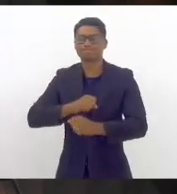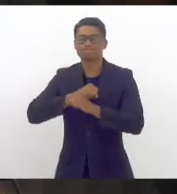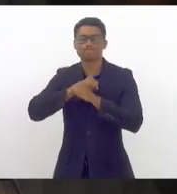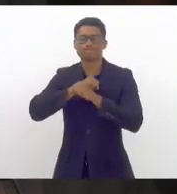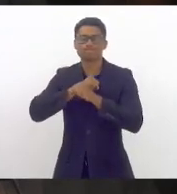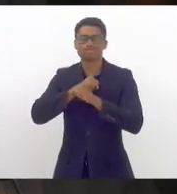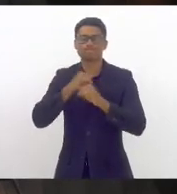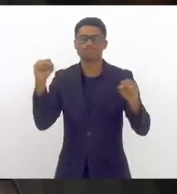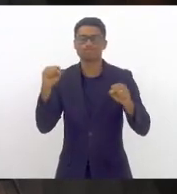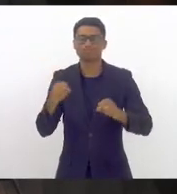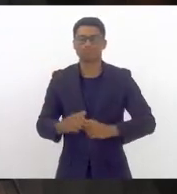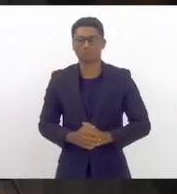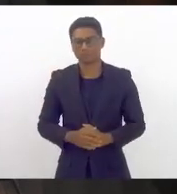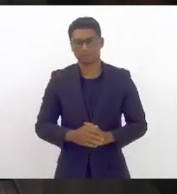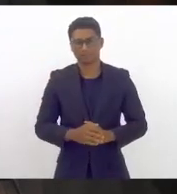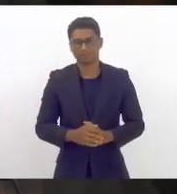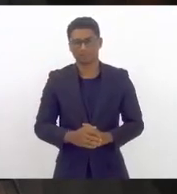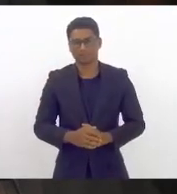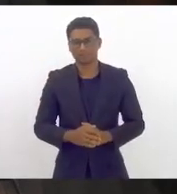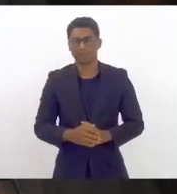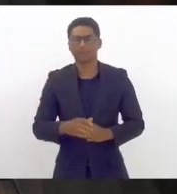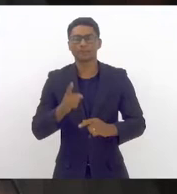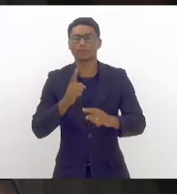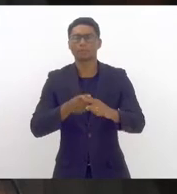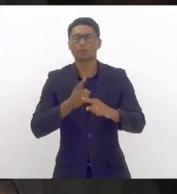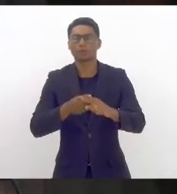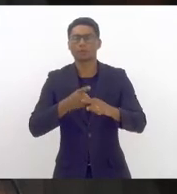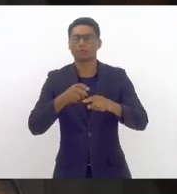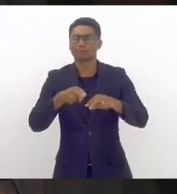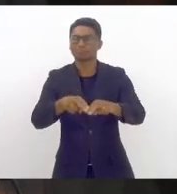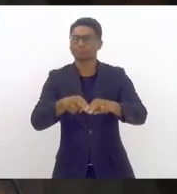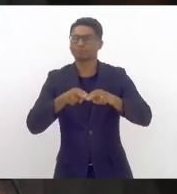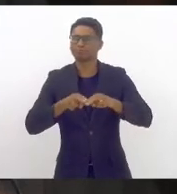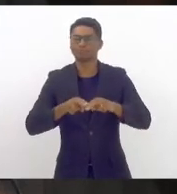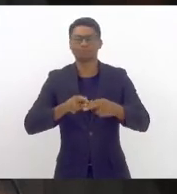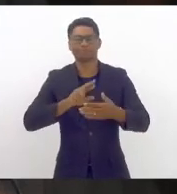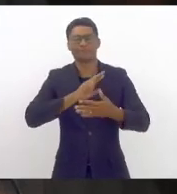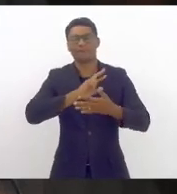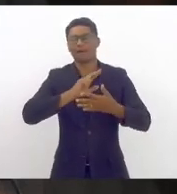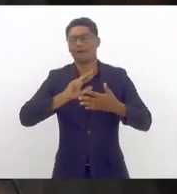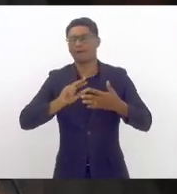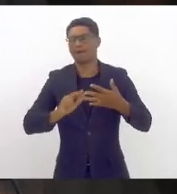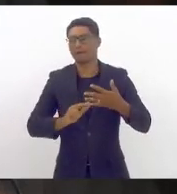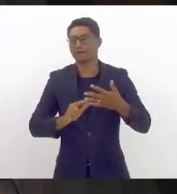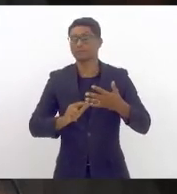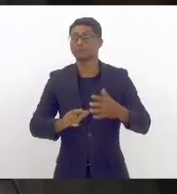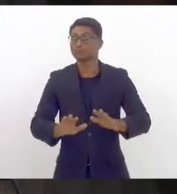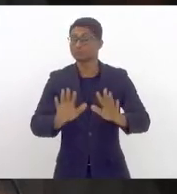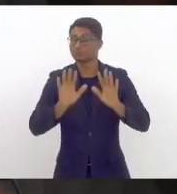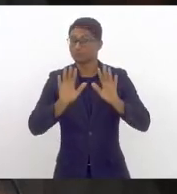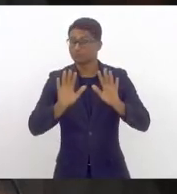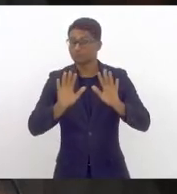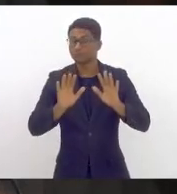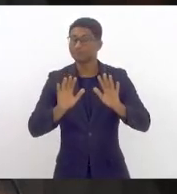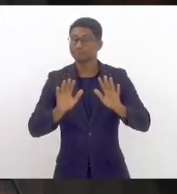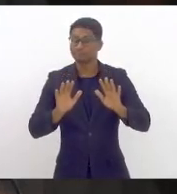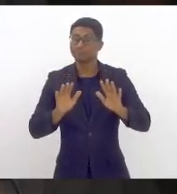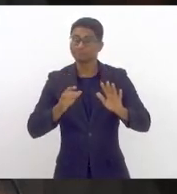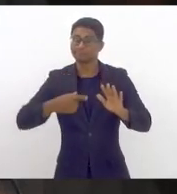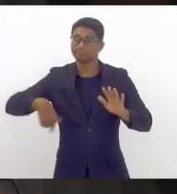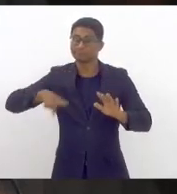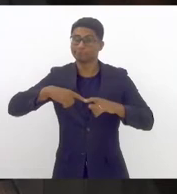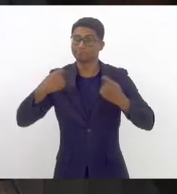por motivos os mais diversos mas que precisariam ser demonstrados